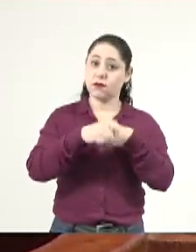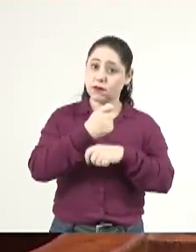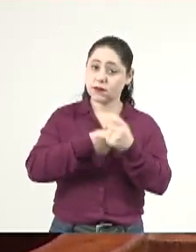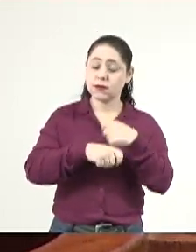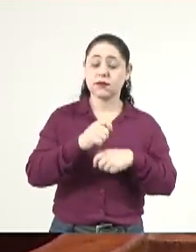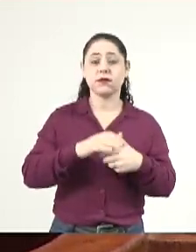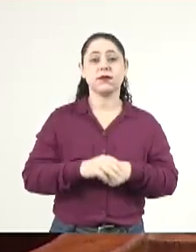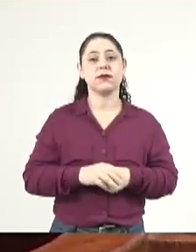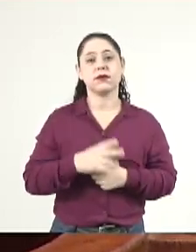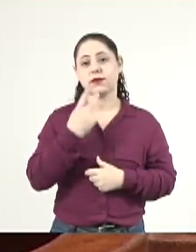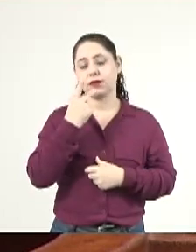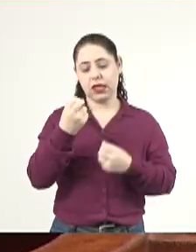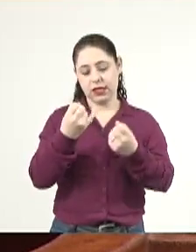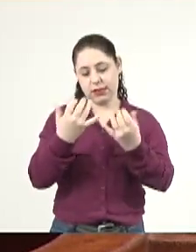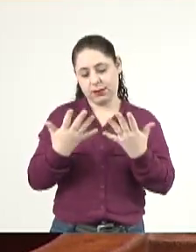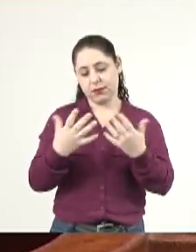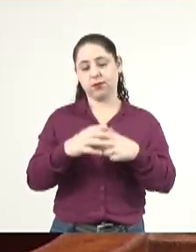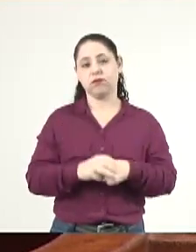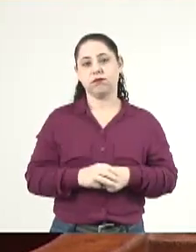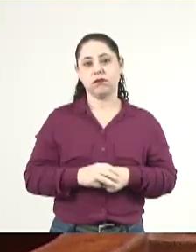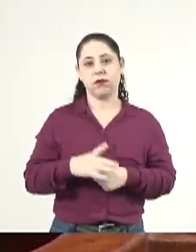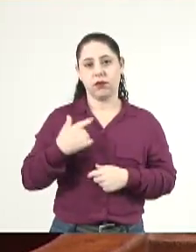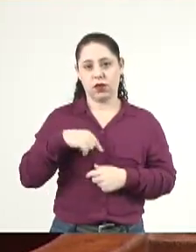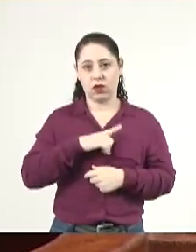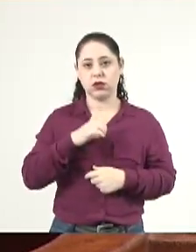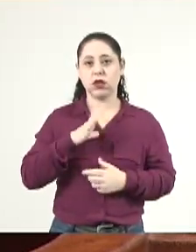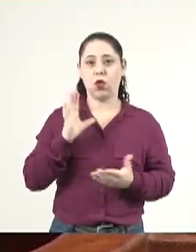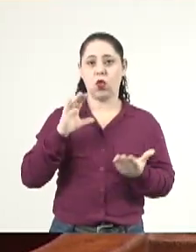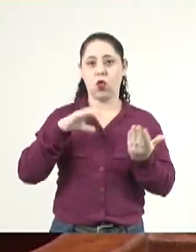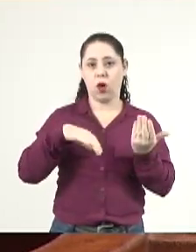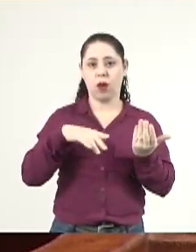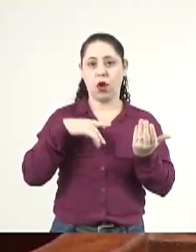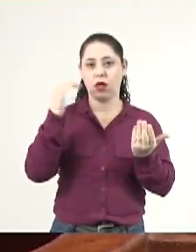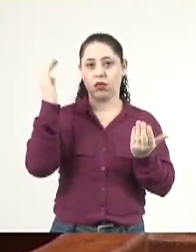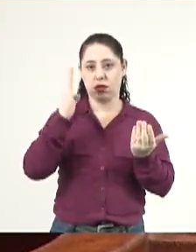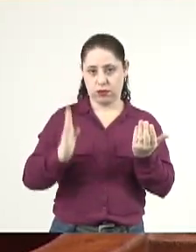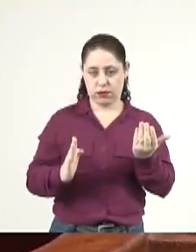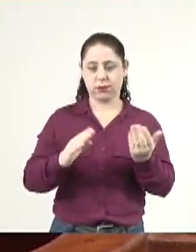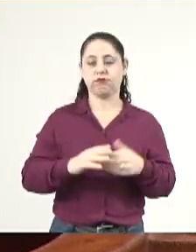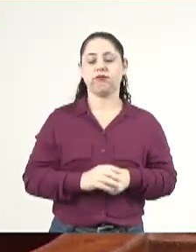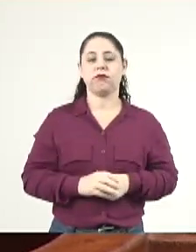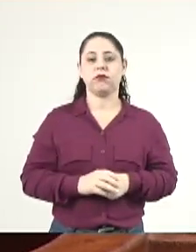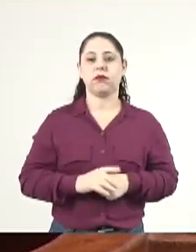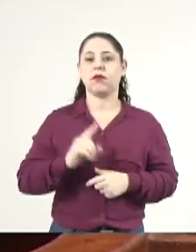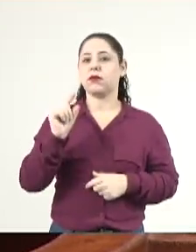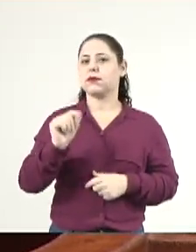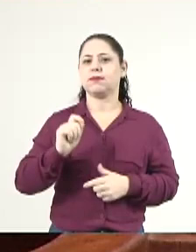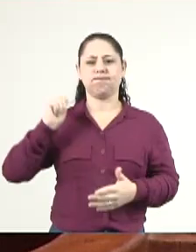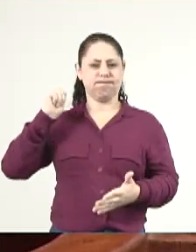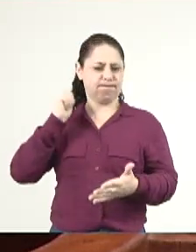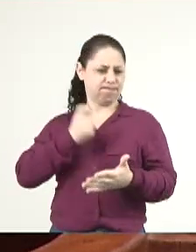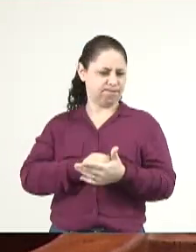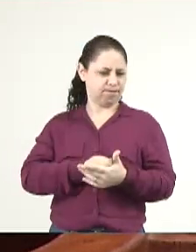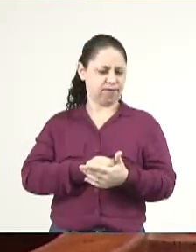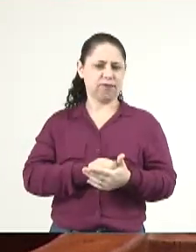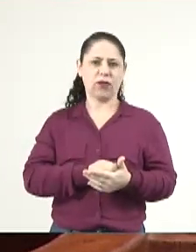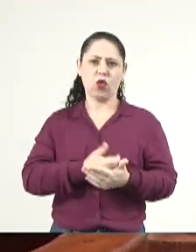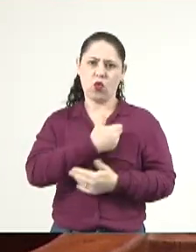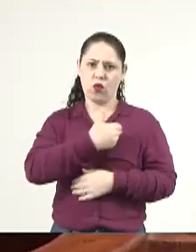economista dizendo o seguinte: nós temos um Congresso Nacional que exige do